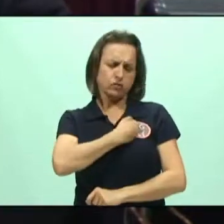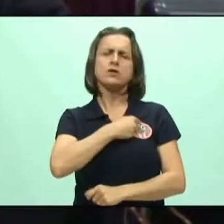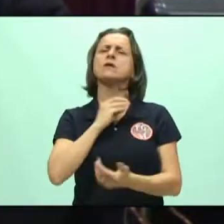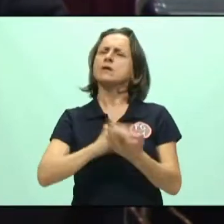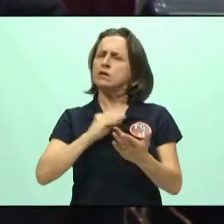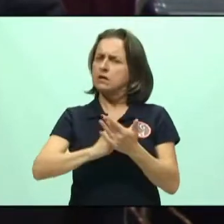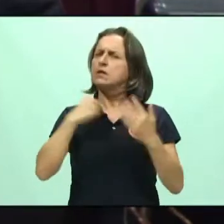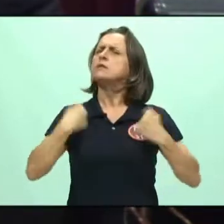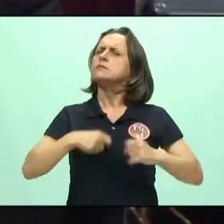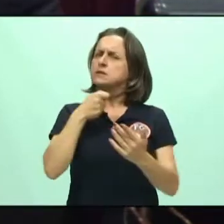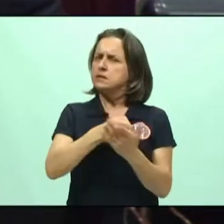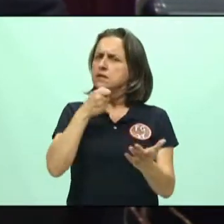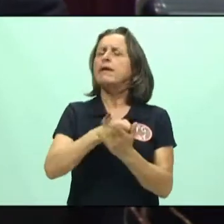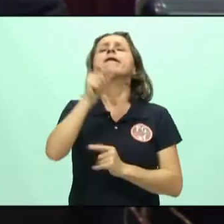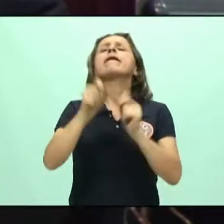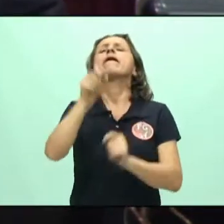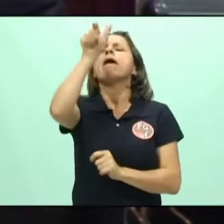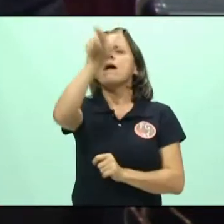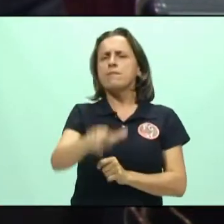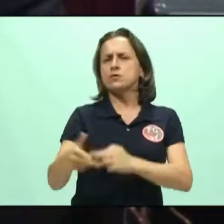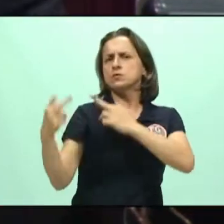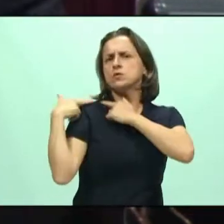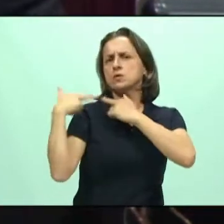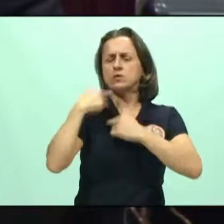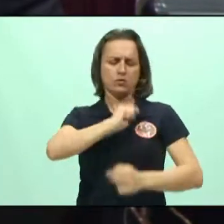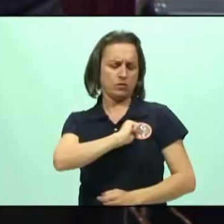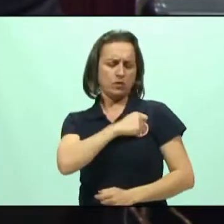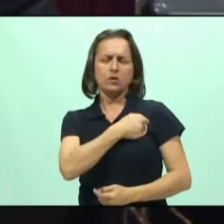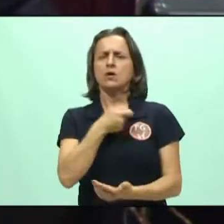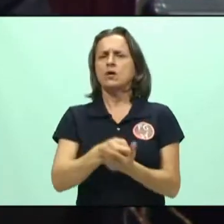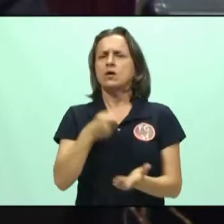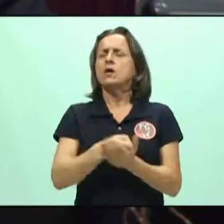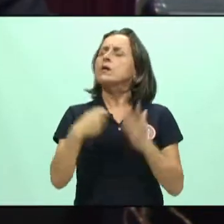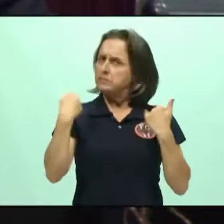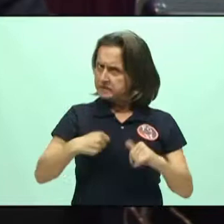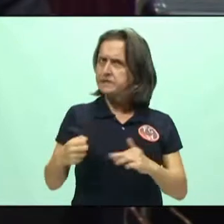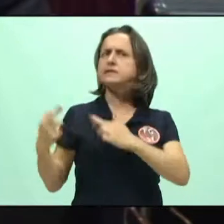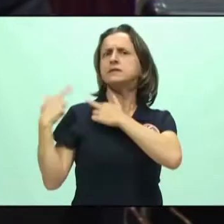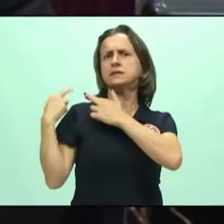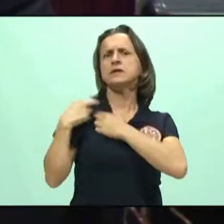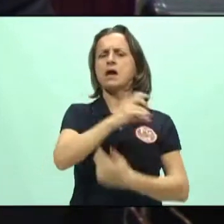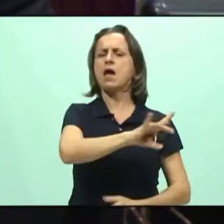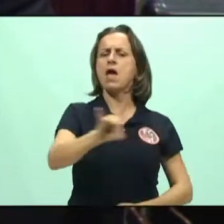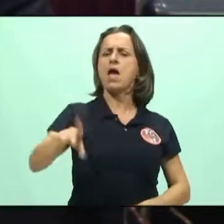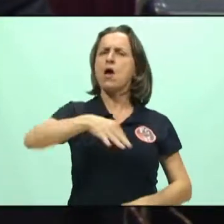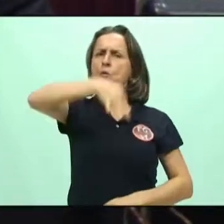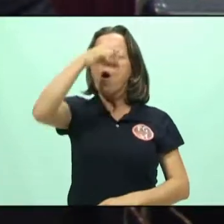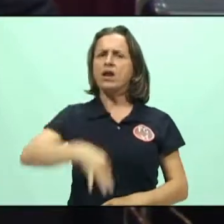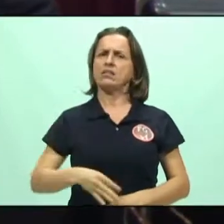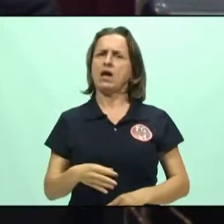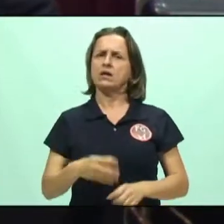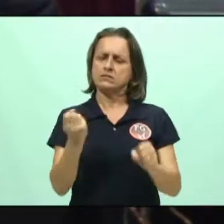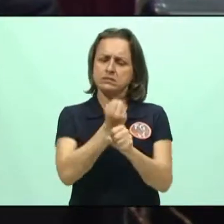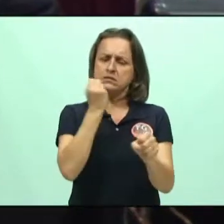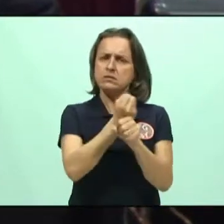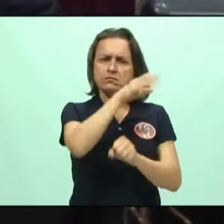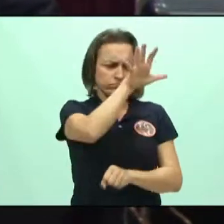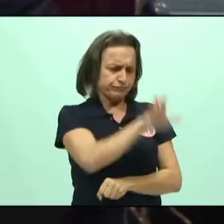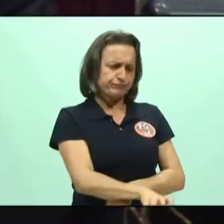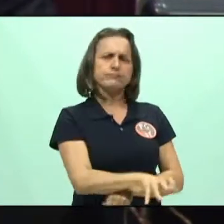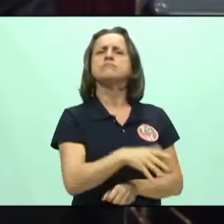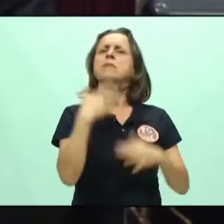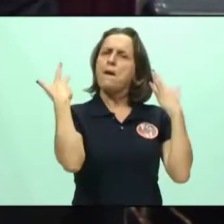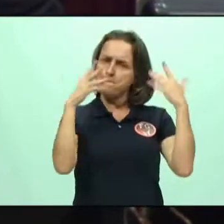fiscalização Quem são os fiscais das obras no município aí e temos que responsabilizá-los pela qualidade da obra isso é que tem que ser feito